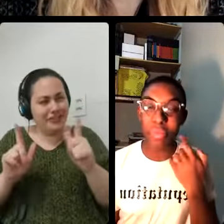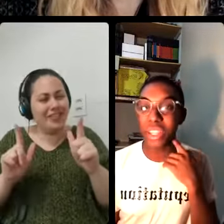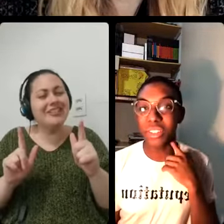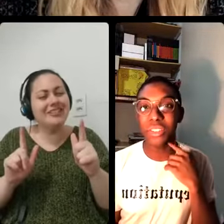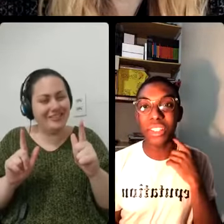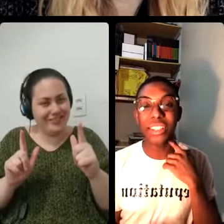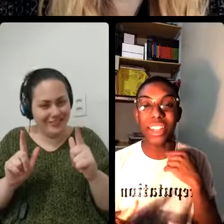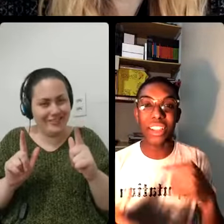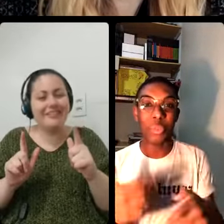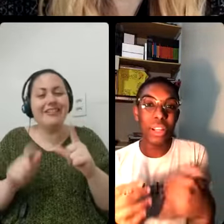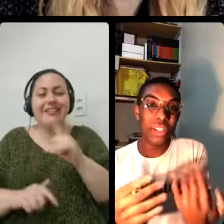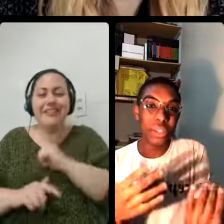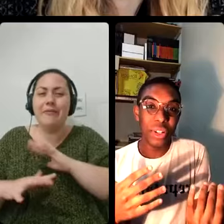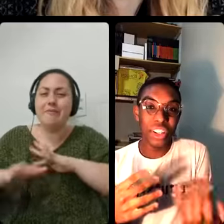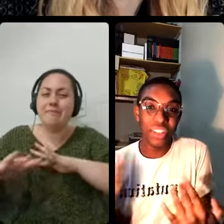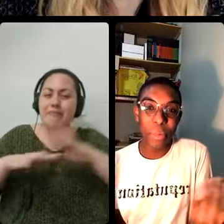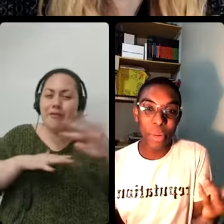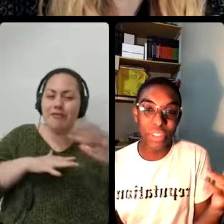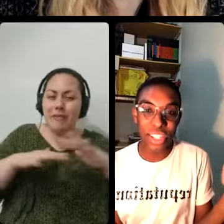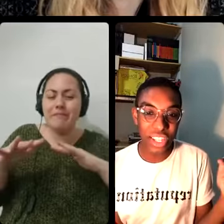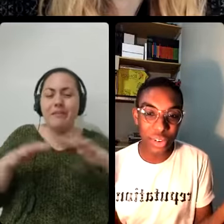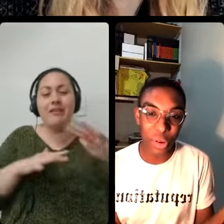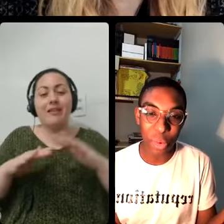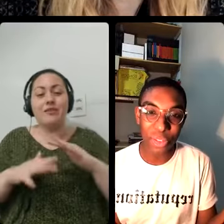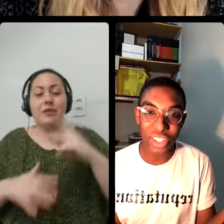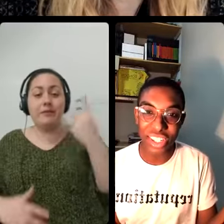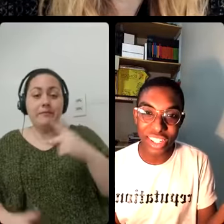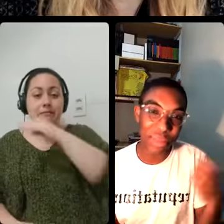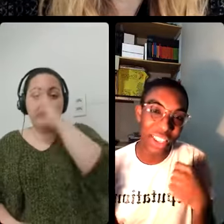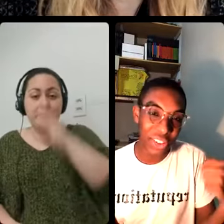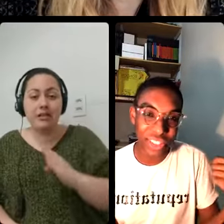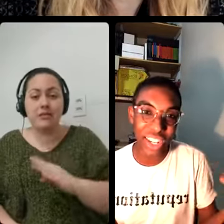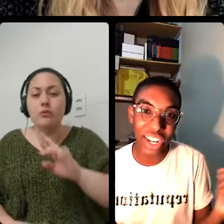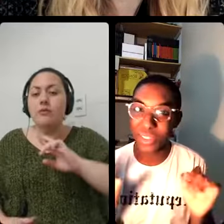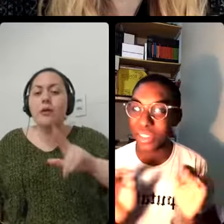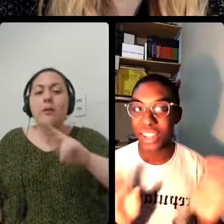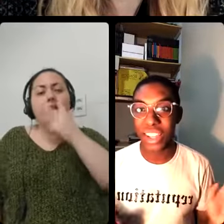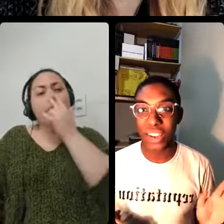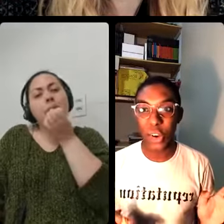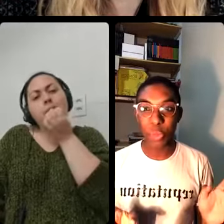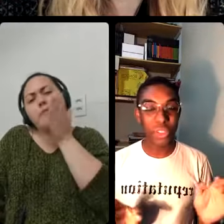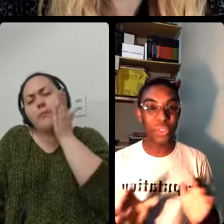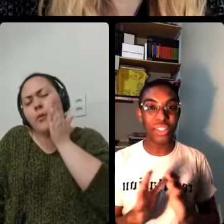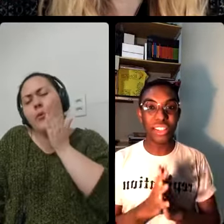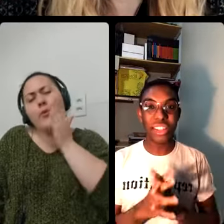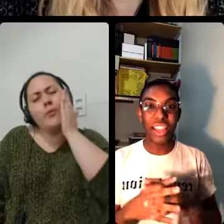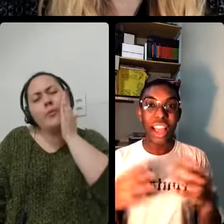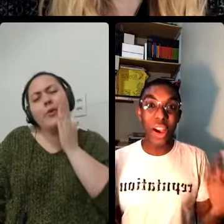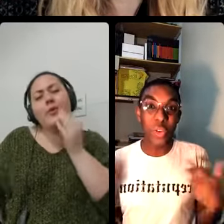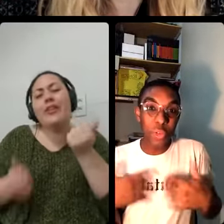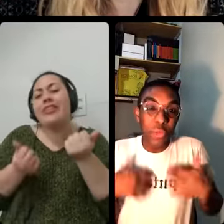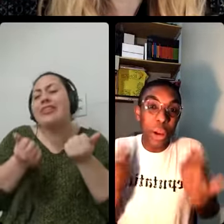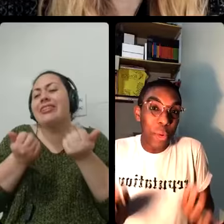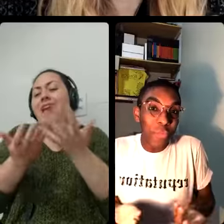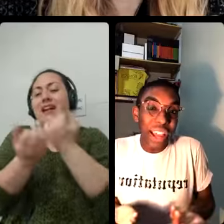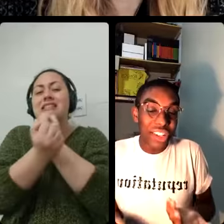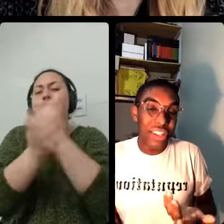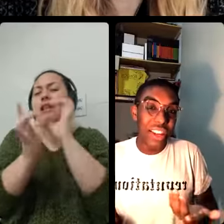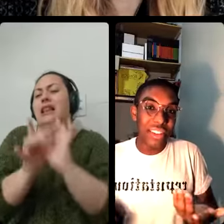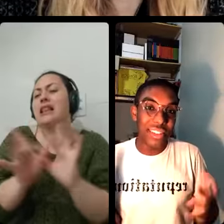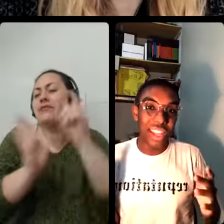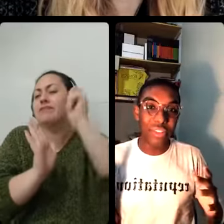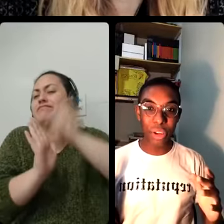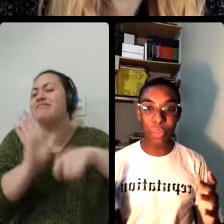todo um movimento, né? O Brasil ele não foi bonzinho ao ponto de libertar os escravos como se fosse uma